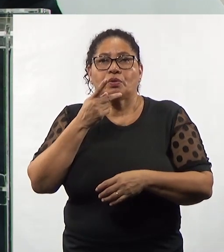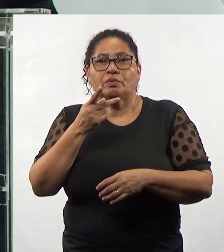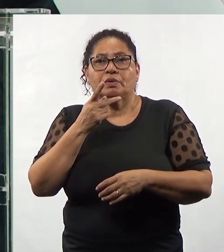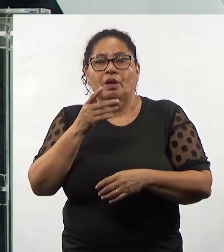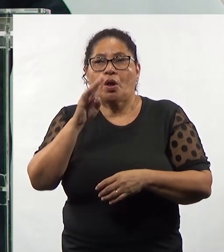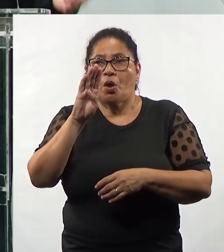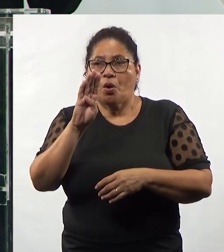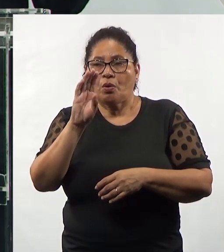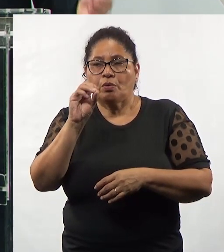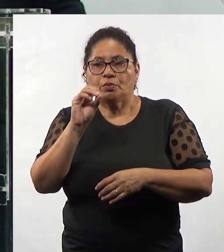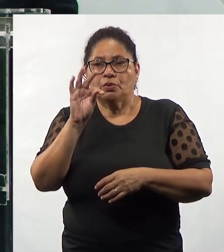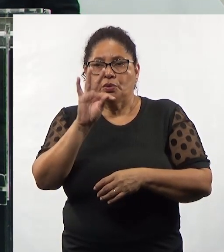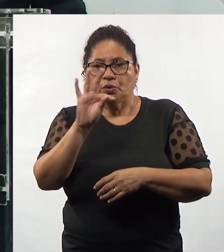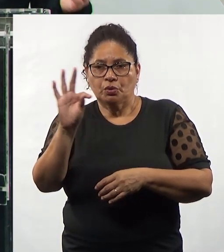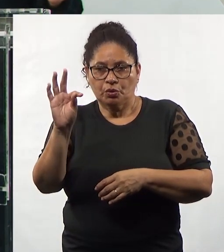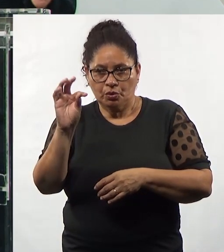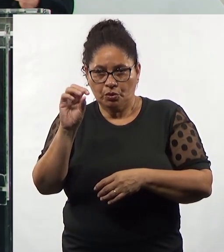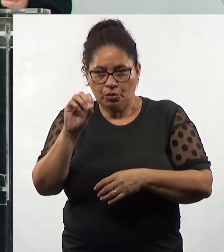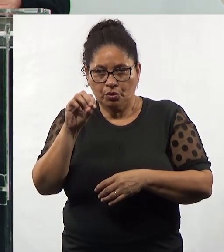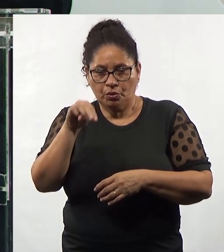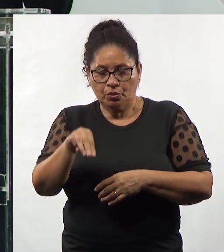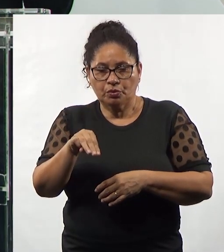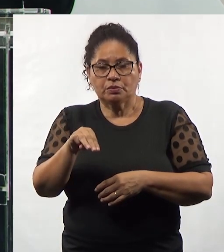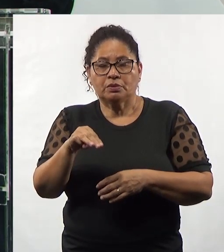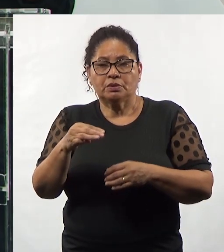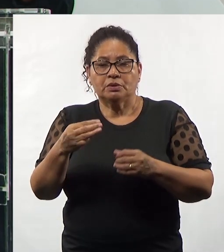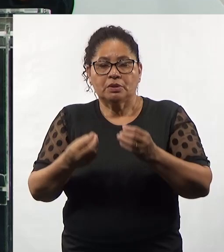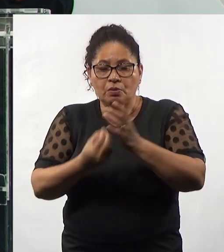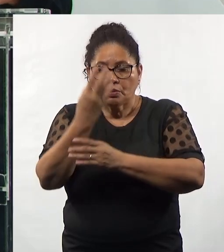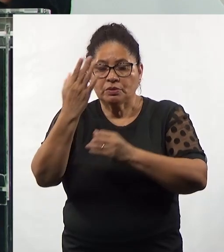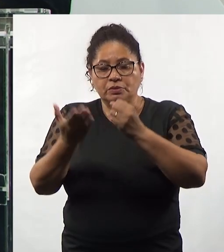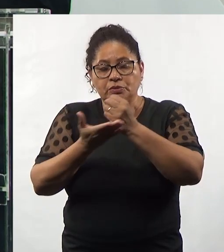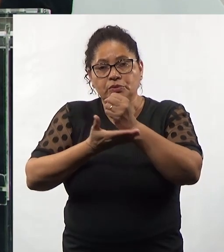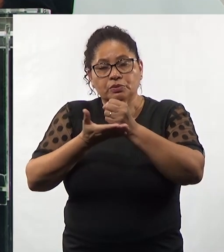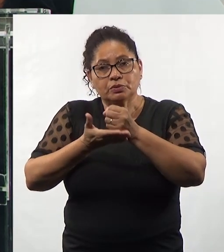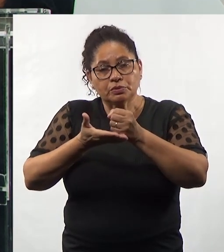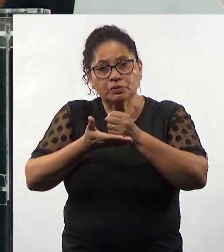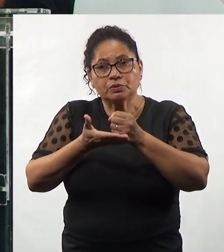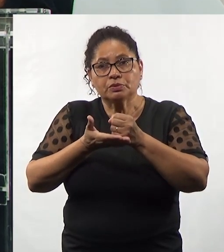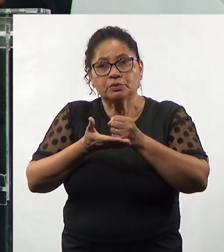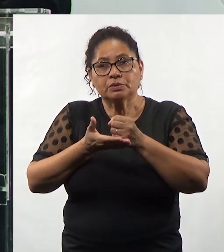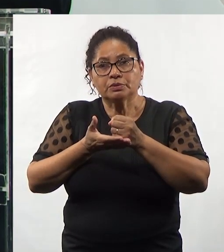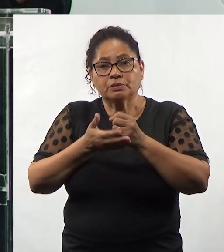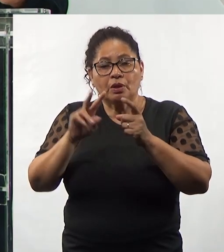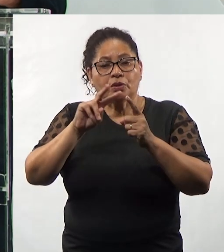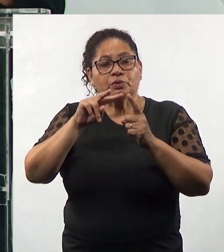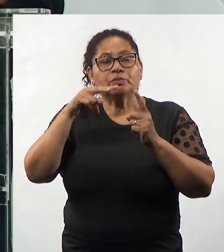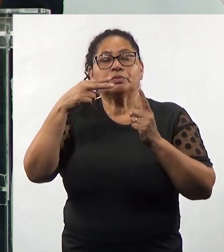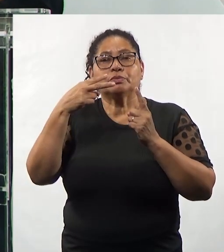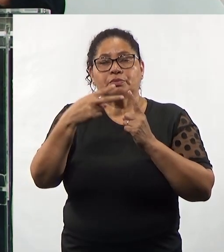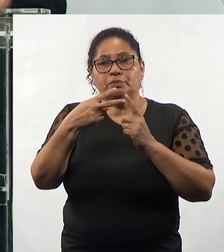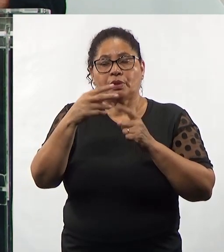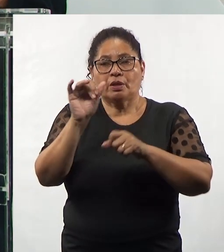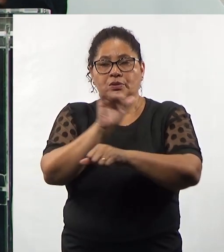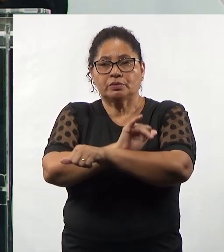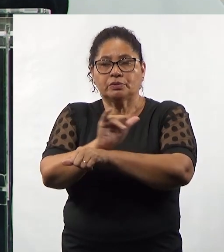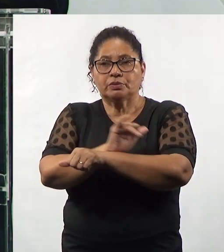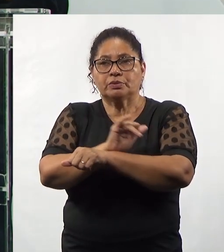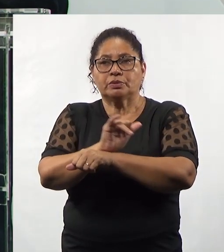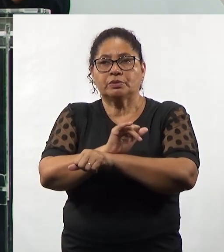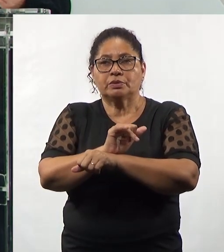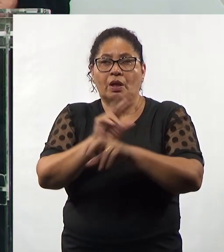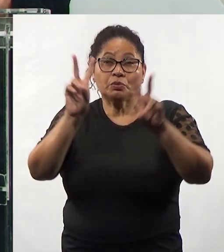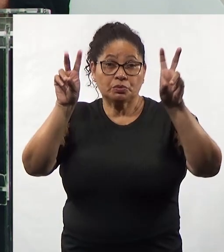dizendo que os projetos estão nascendo com base lá nas perspectivas estratégicas,